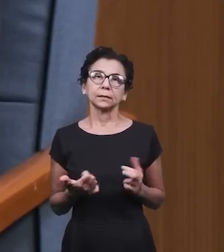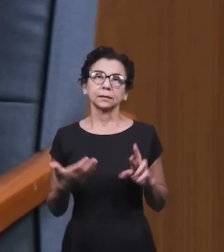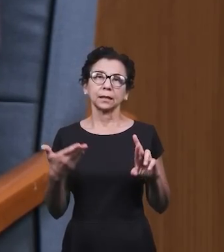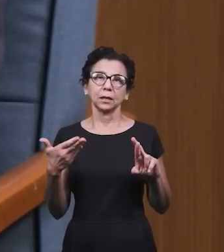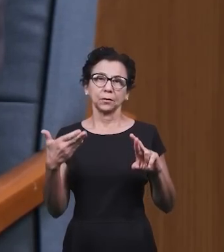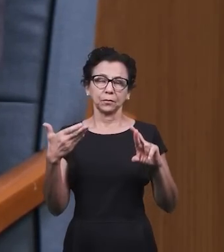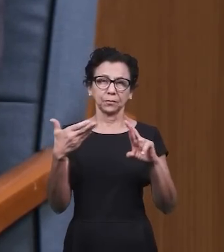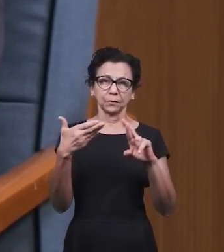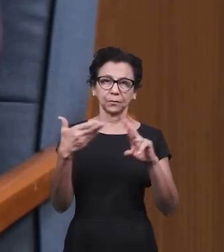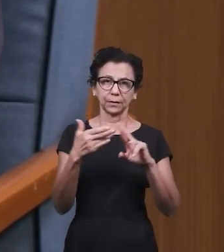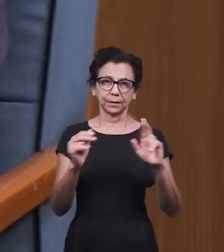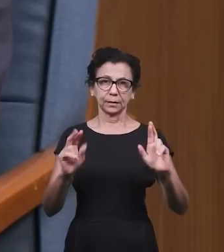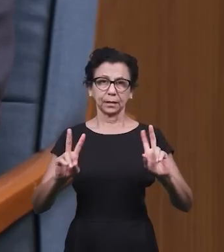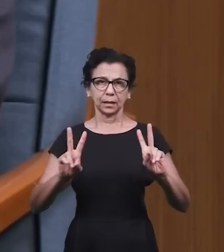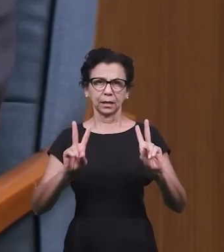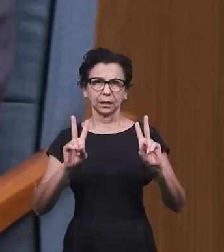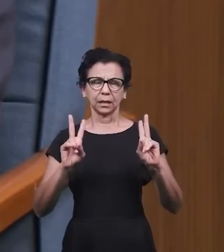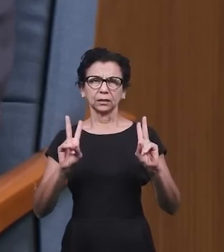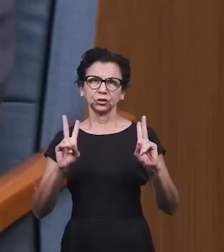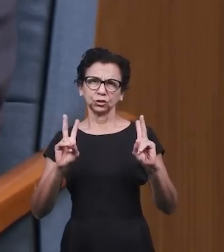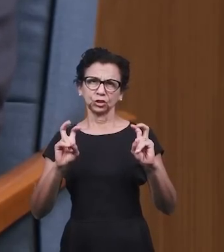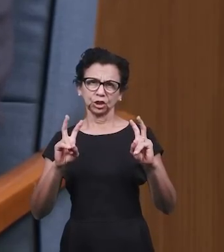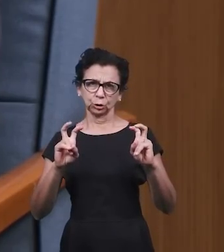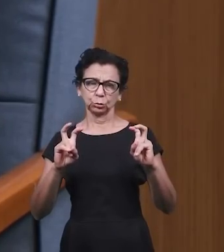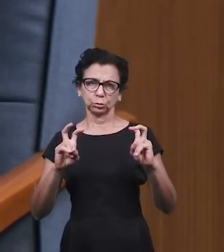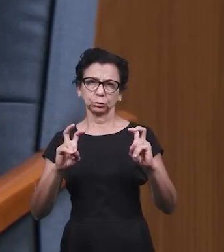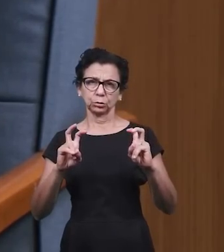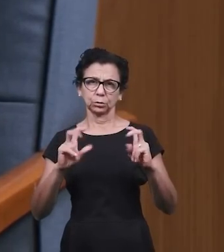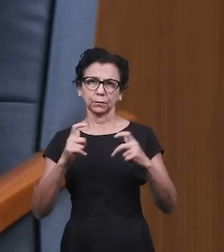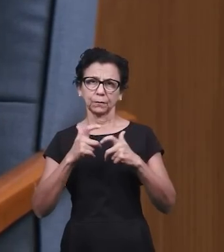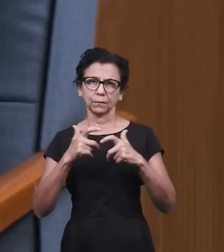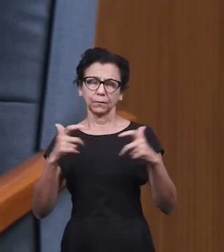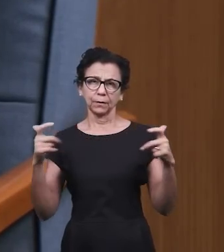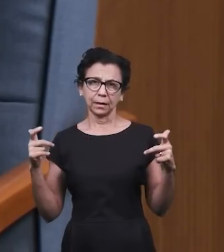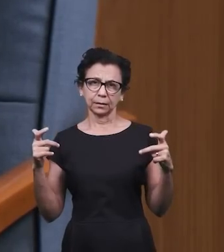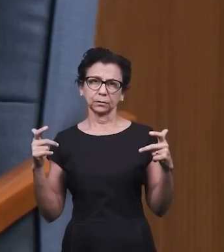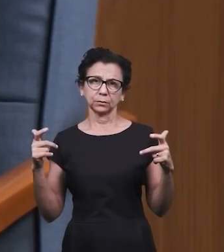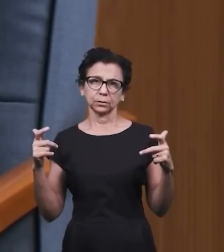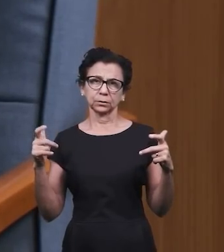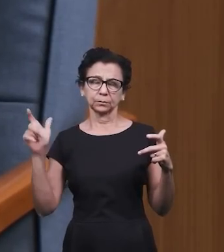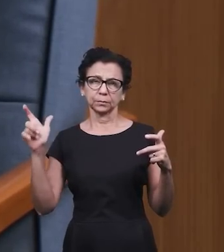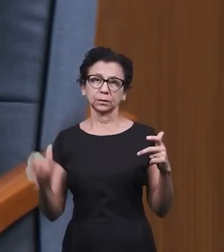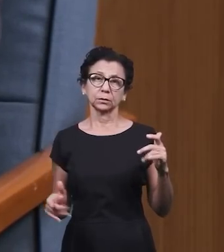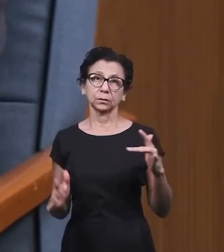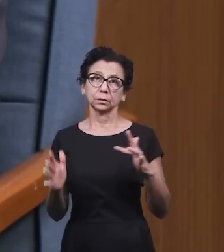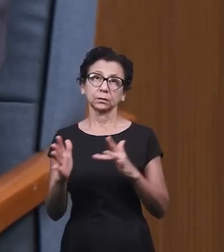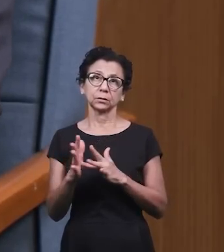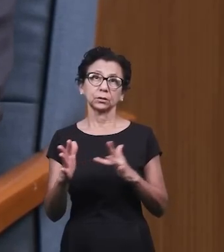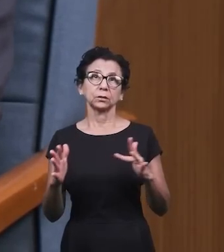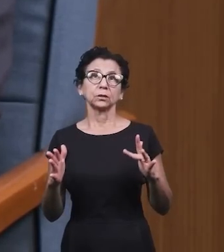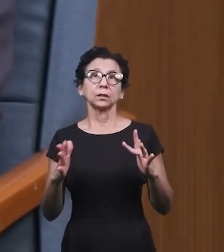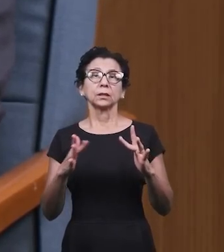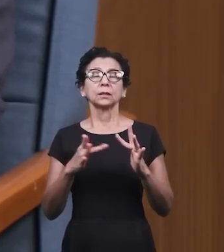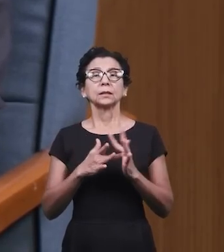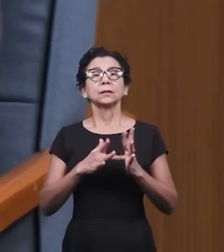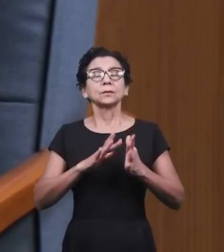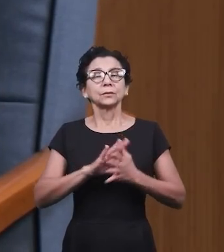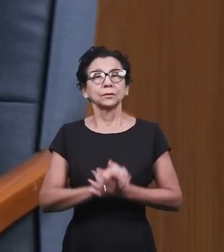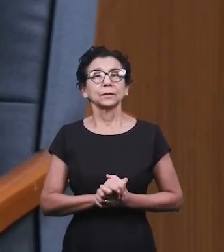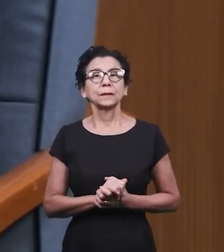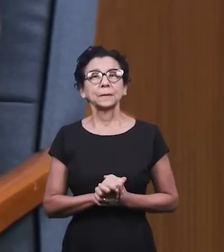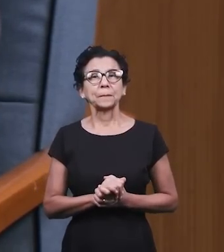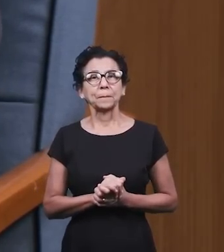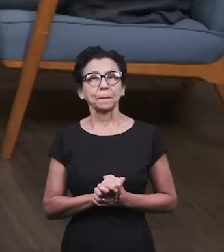esse tipo de expressão relacionada ao Senhor Jesus. E o que, repito, nos interessa mais